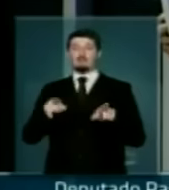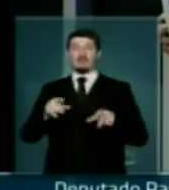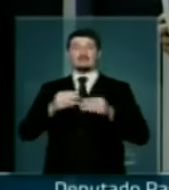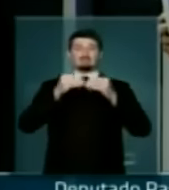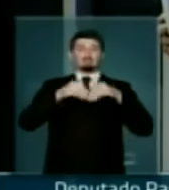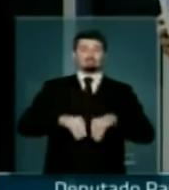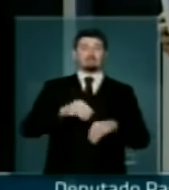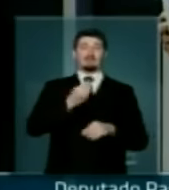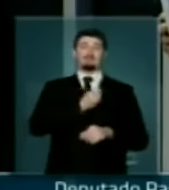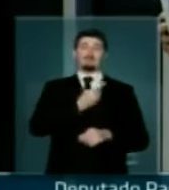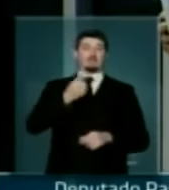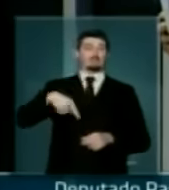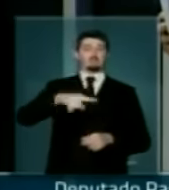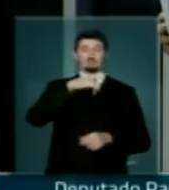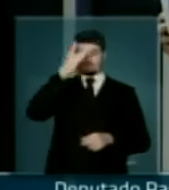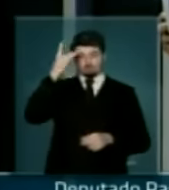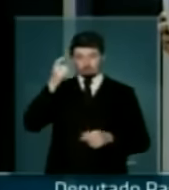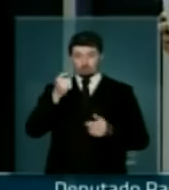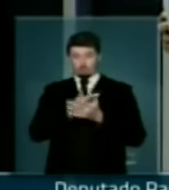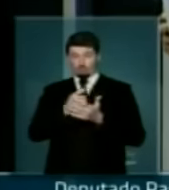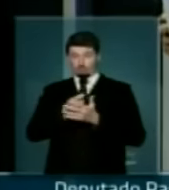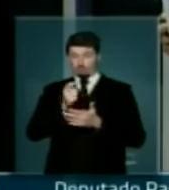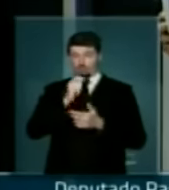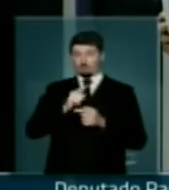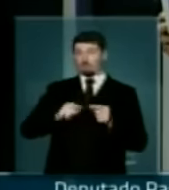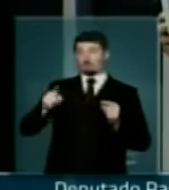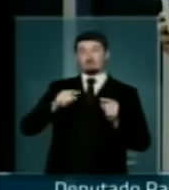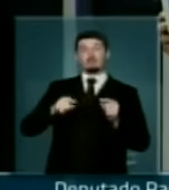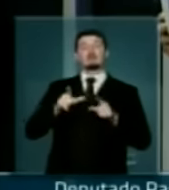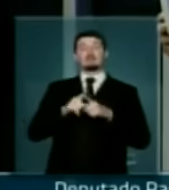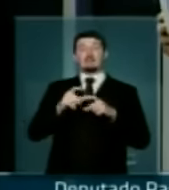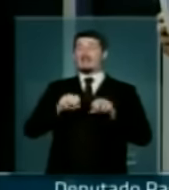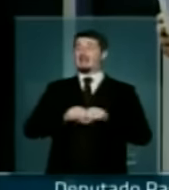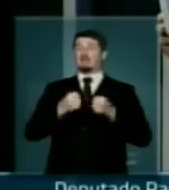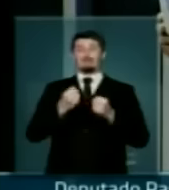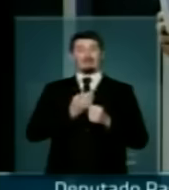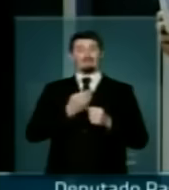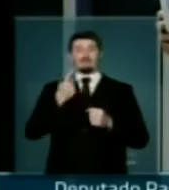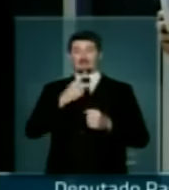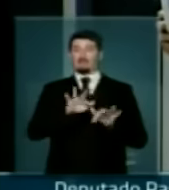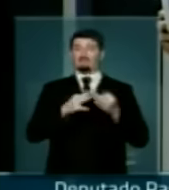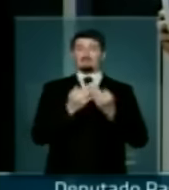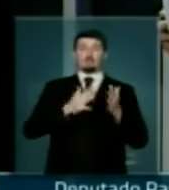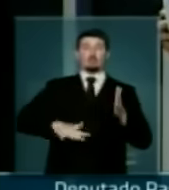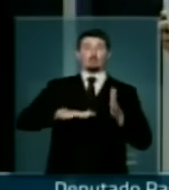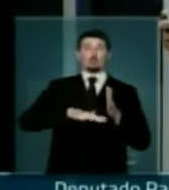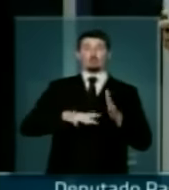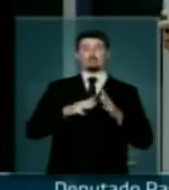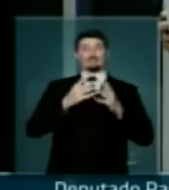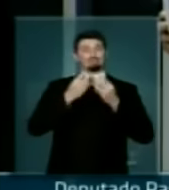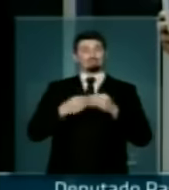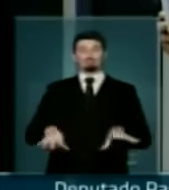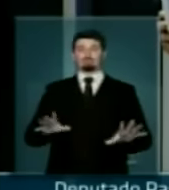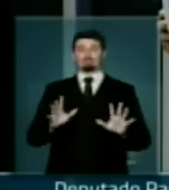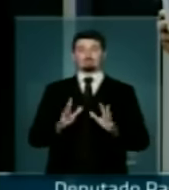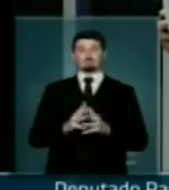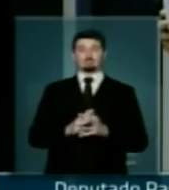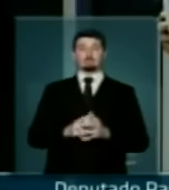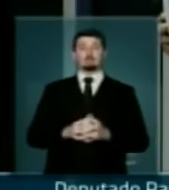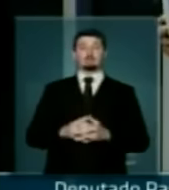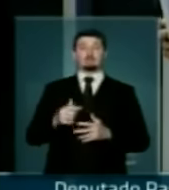a todos aqueles que consomem as drogas que eles vendem. Estão destruindo as suas vidas e toda a vida da família. Pastor Feliciano. Esse